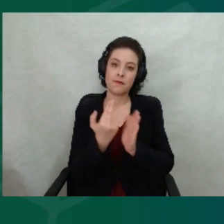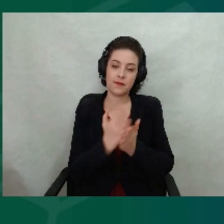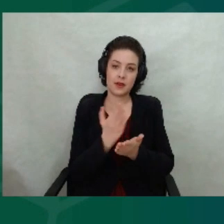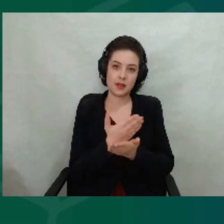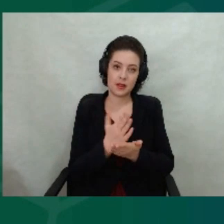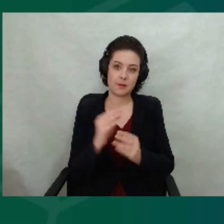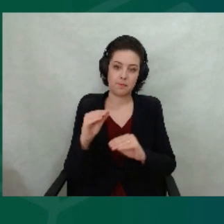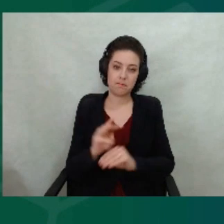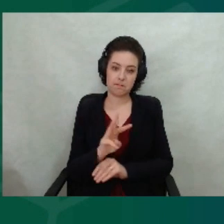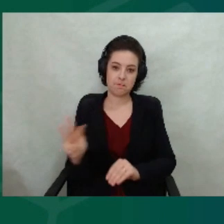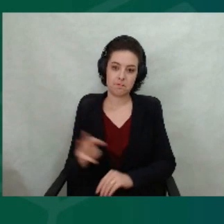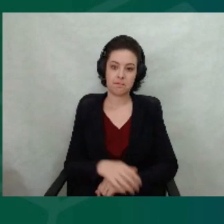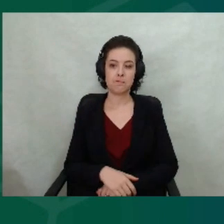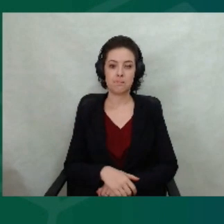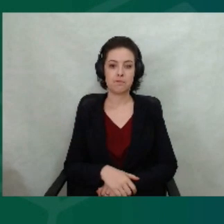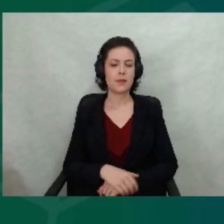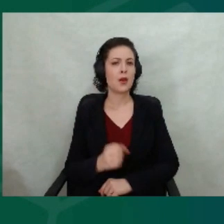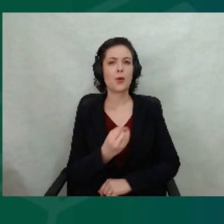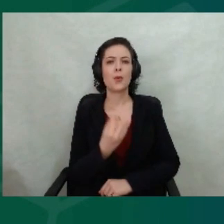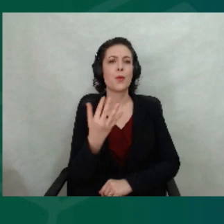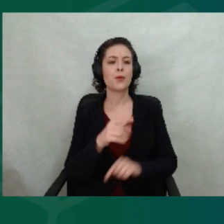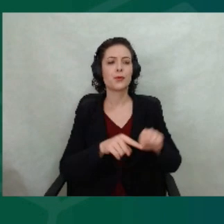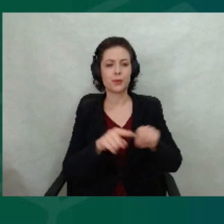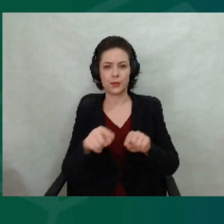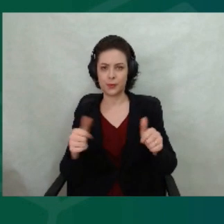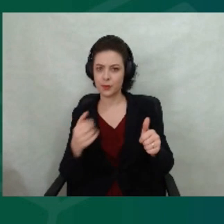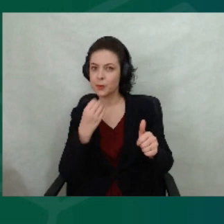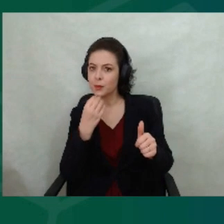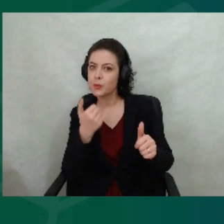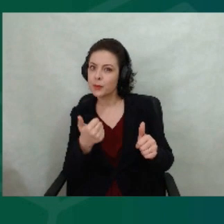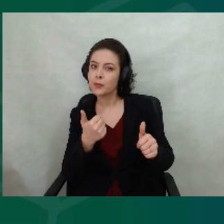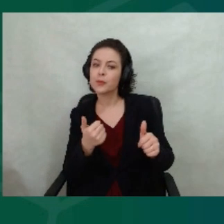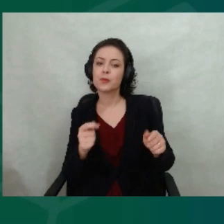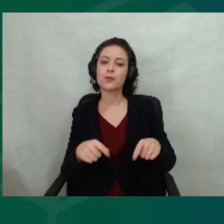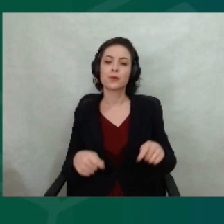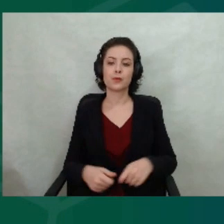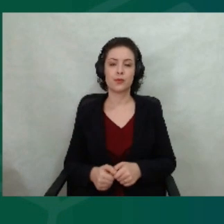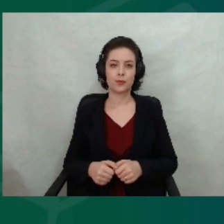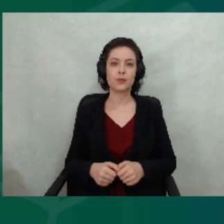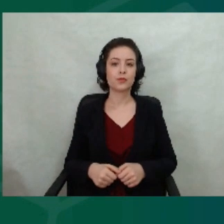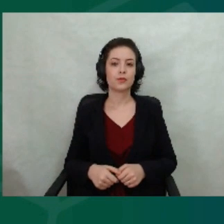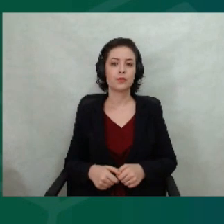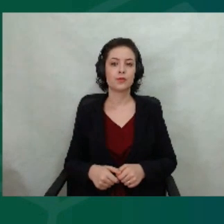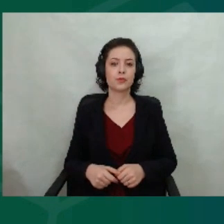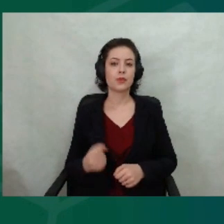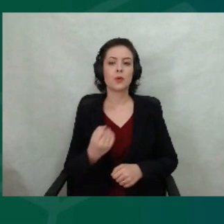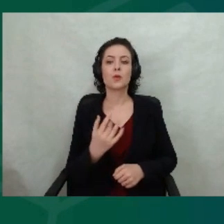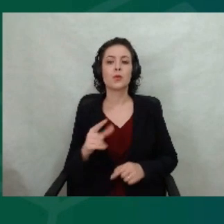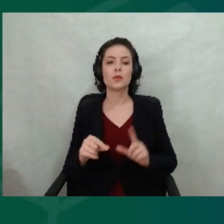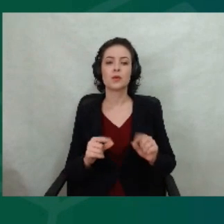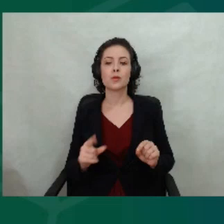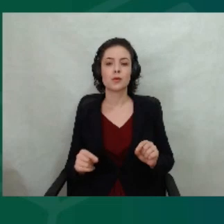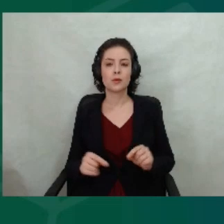Quais os produtos desinfetantes que funcionam, então? O que a gente tem hoje no mercado? Pode passar o próximo.